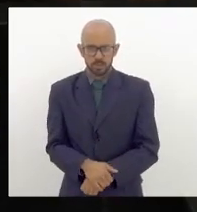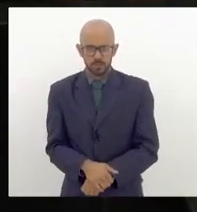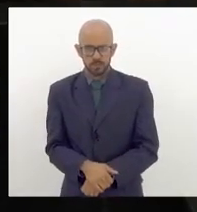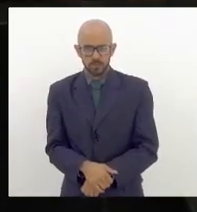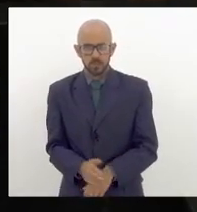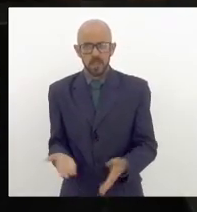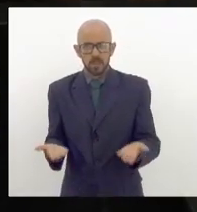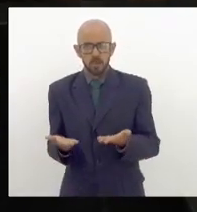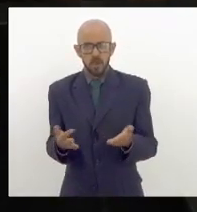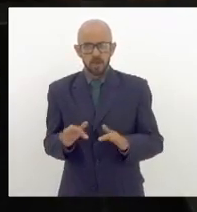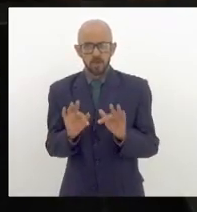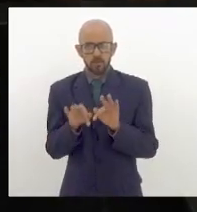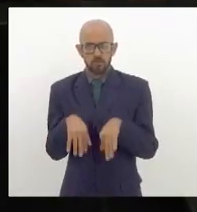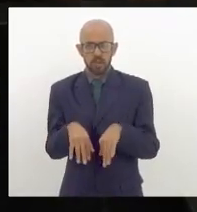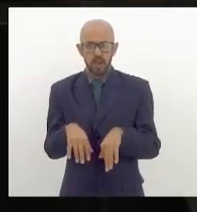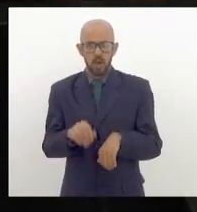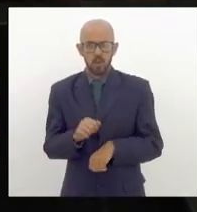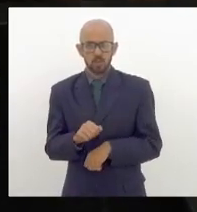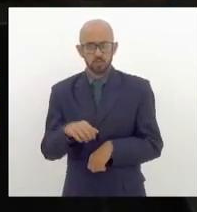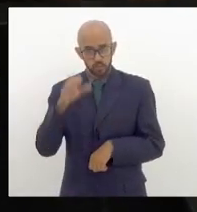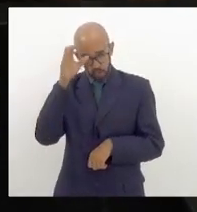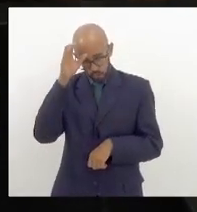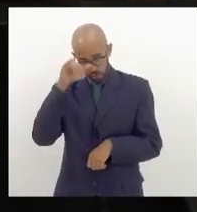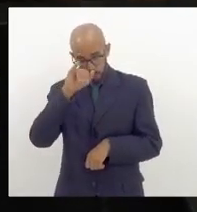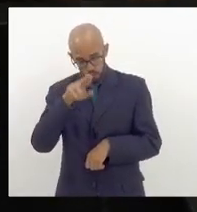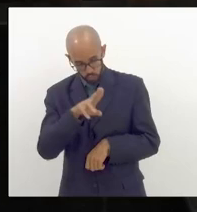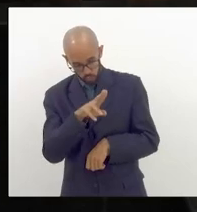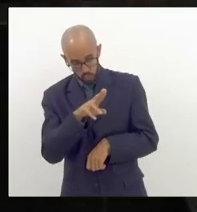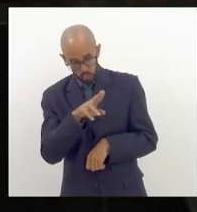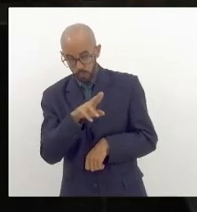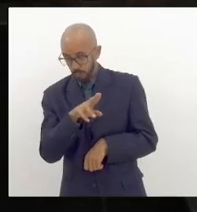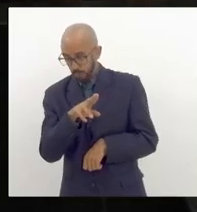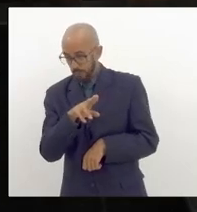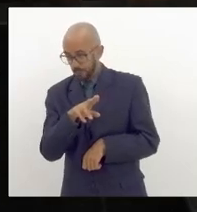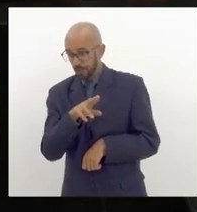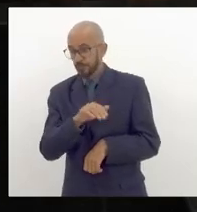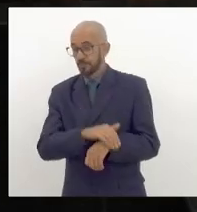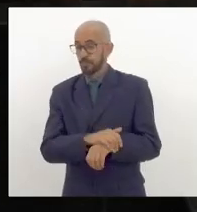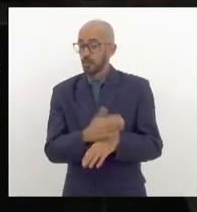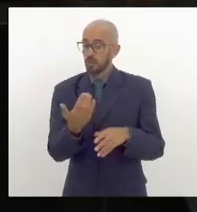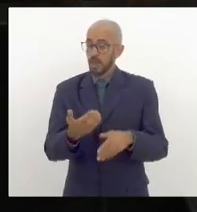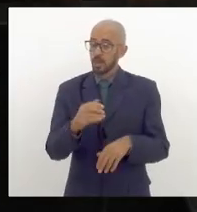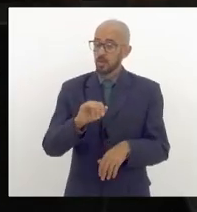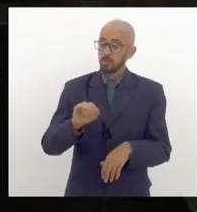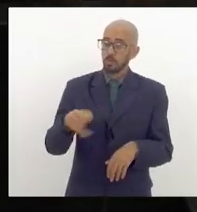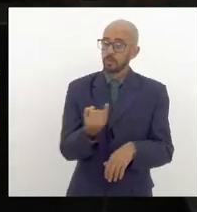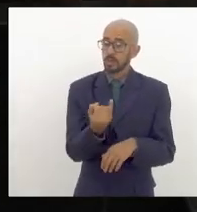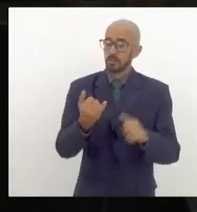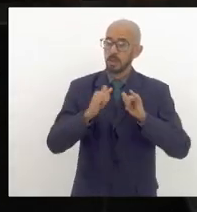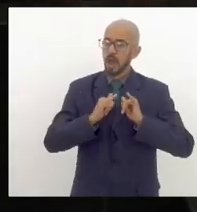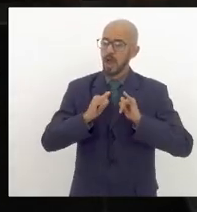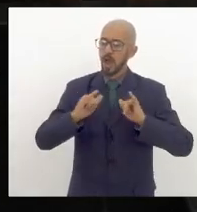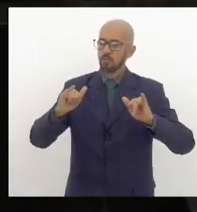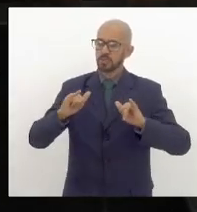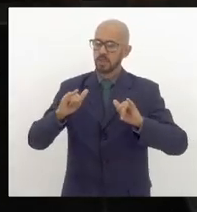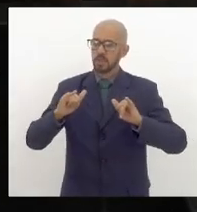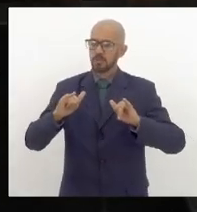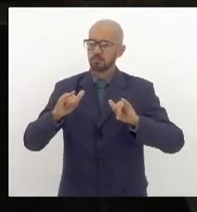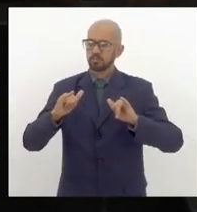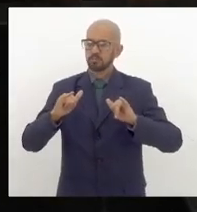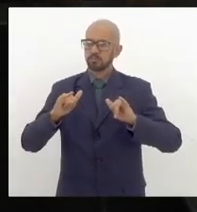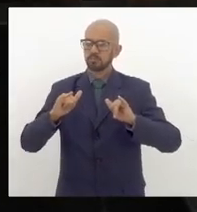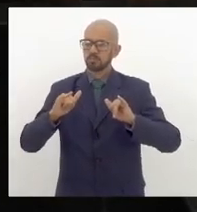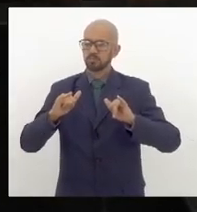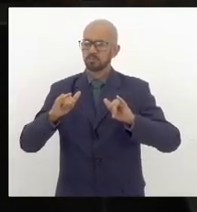último deputada tia Ju e eu quero aproveitar essa oportunidade para denunciar uma situação